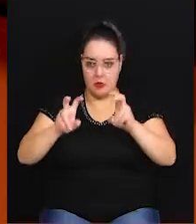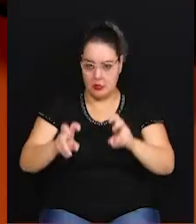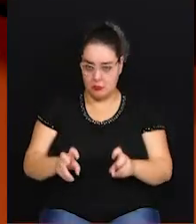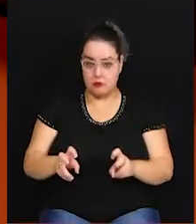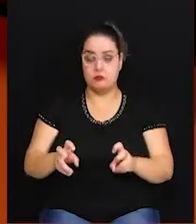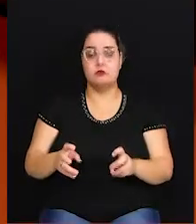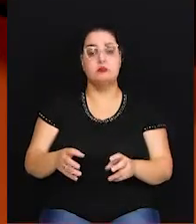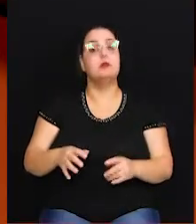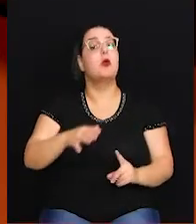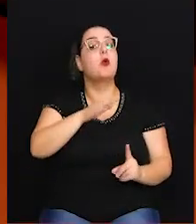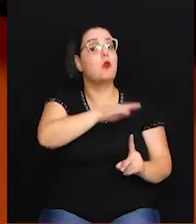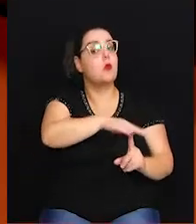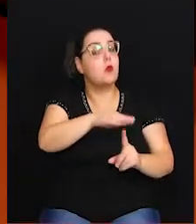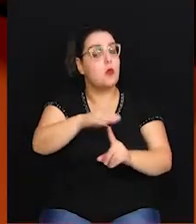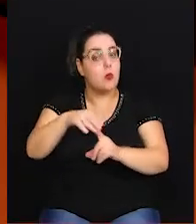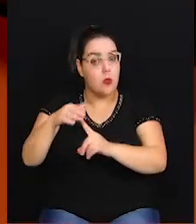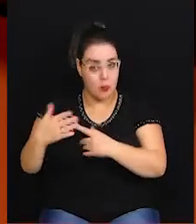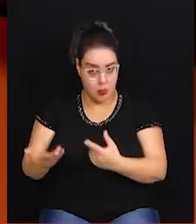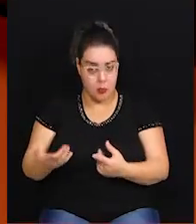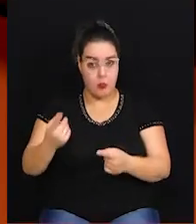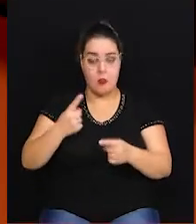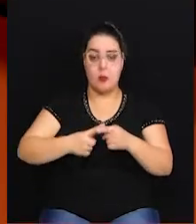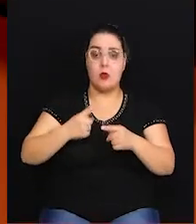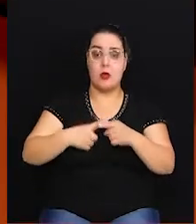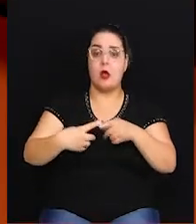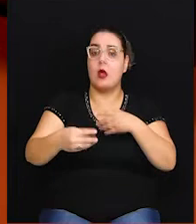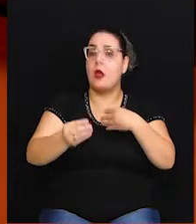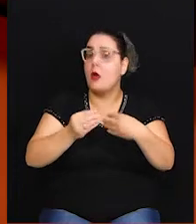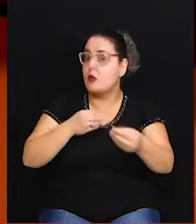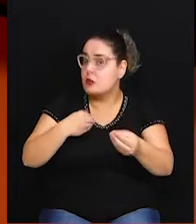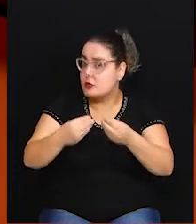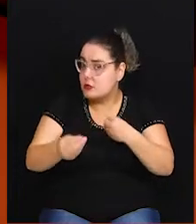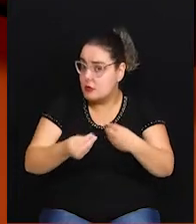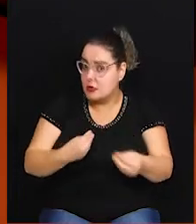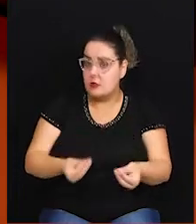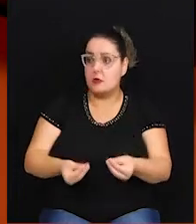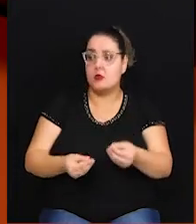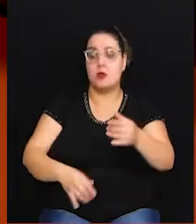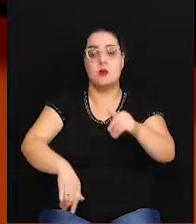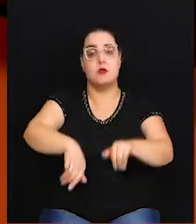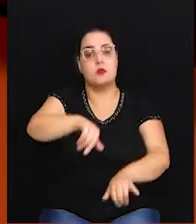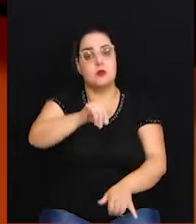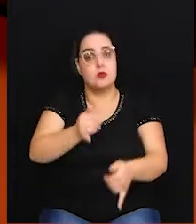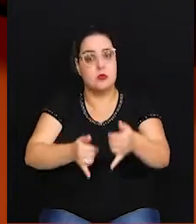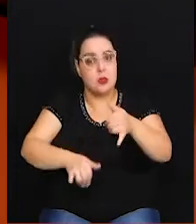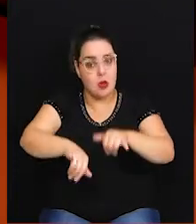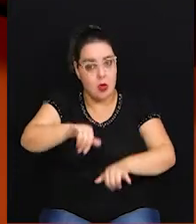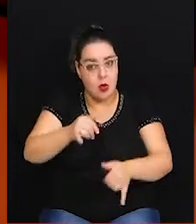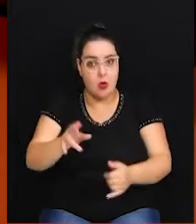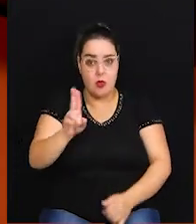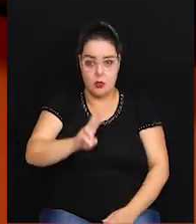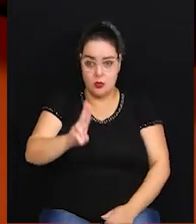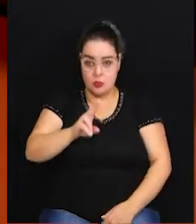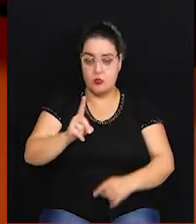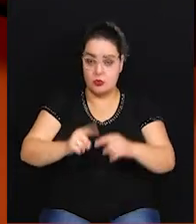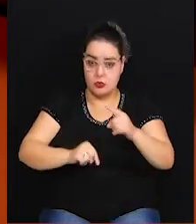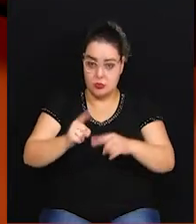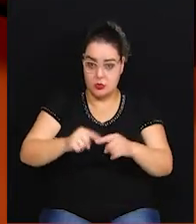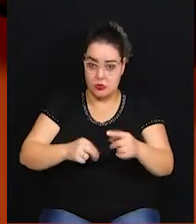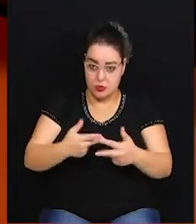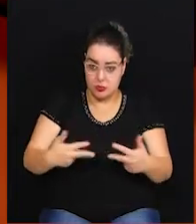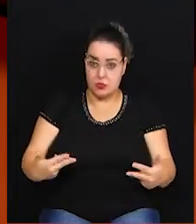questões. Então, no caso do ambiental, por causa dos seus componentes plásticos, dos aditivos químicos que são utilizados nos